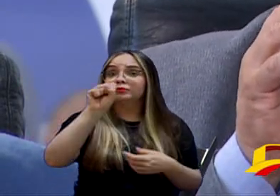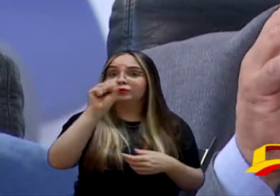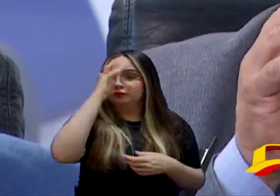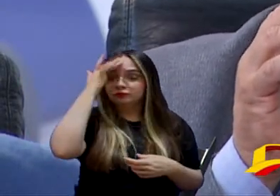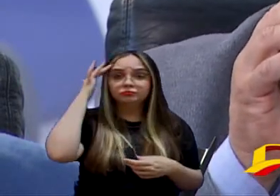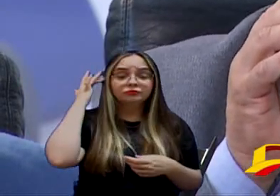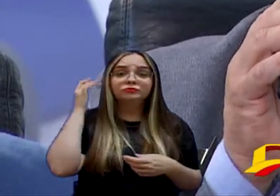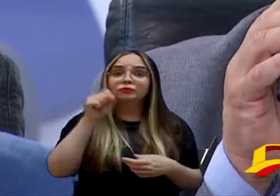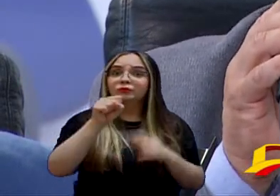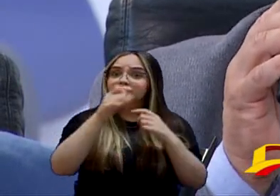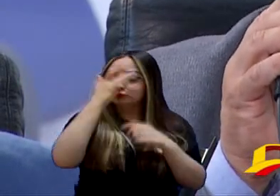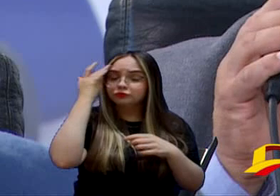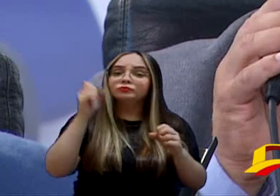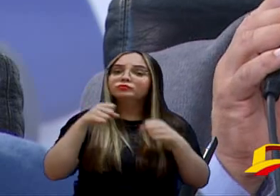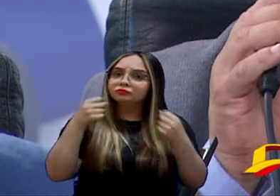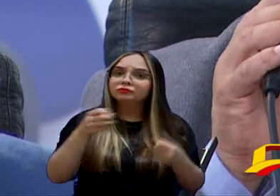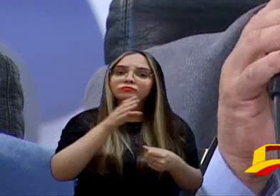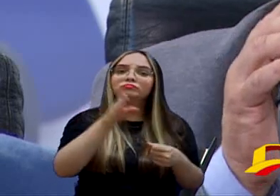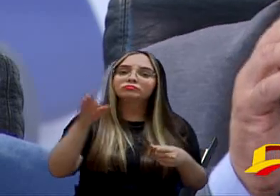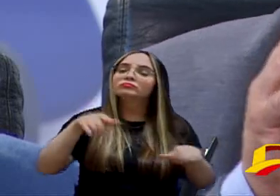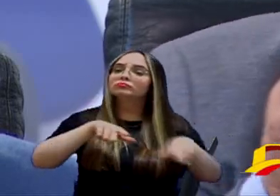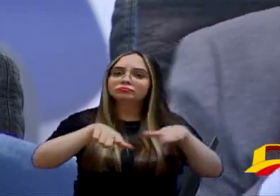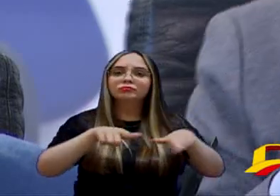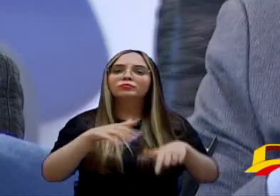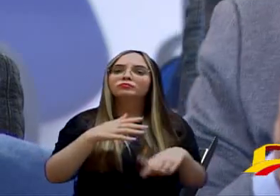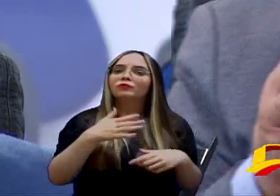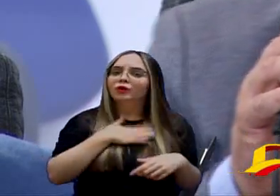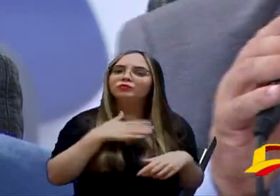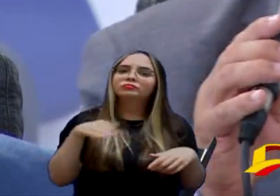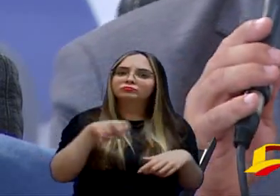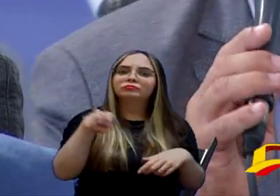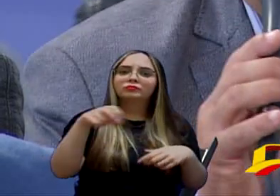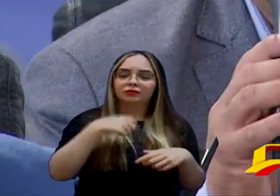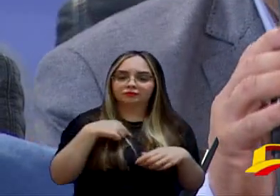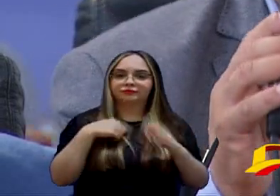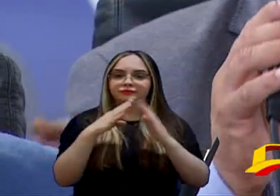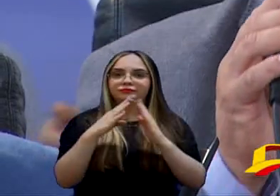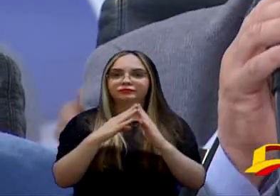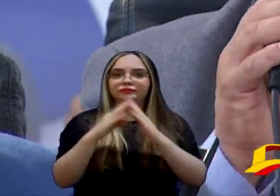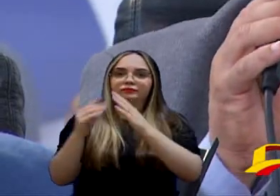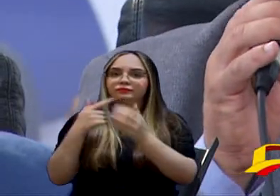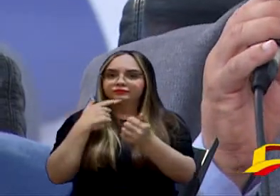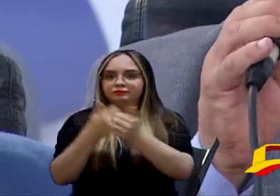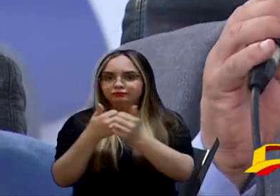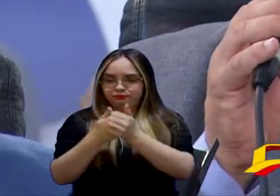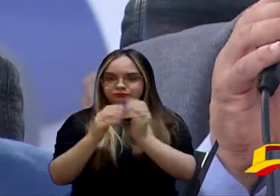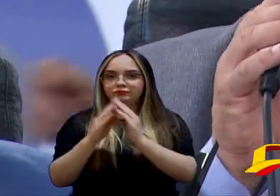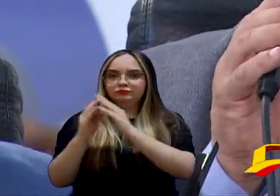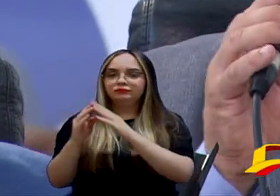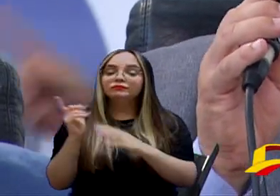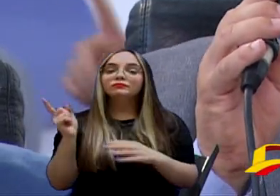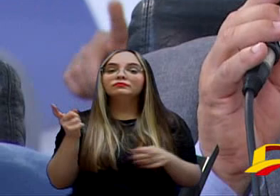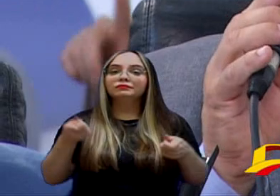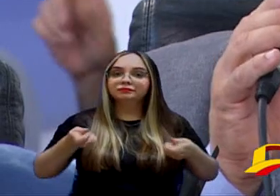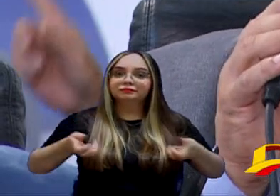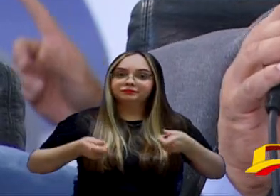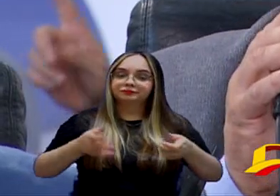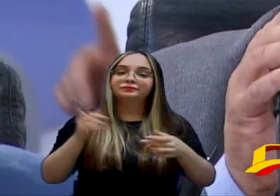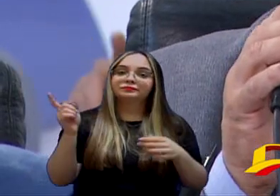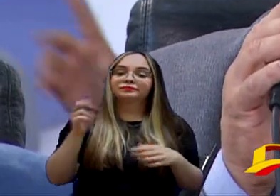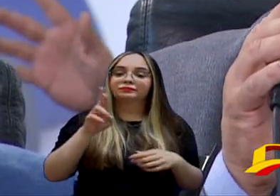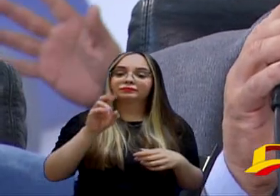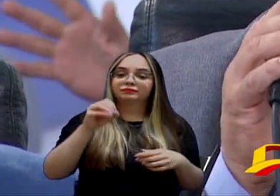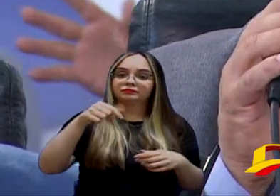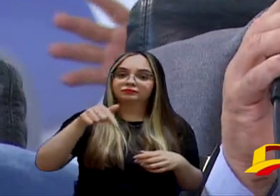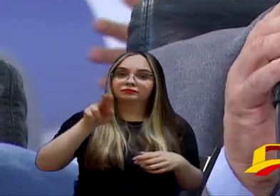Então quem sai ó eu tenho uma cadeirante que mora na na ao lado da minha casa ali na Roque da Silva ela sai da Rock da Silva para ir lá na igreja